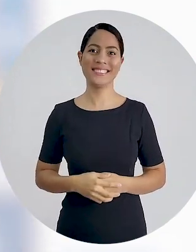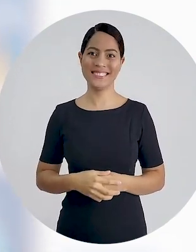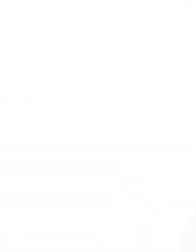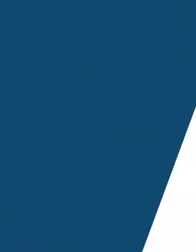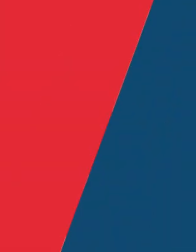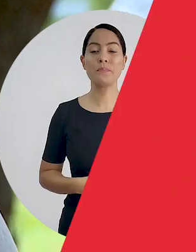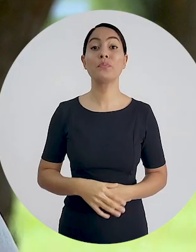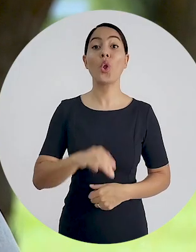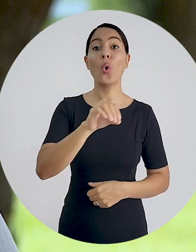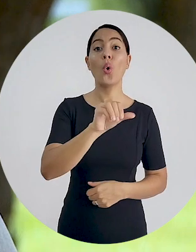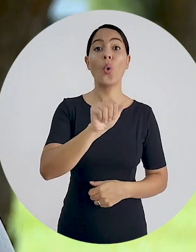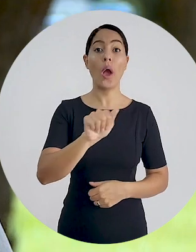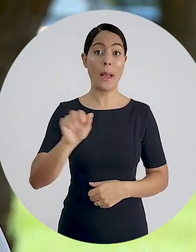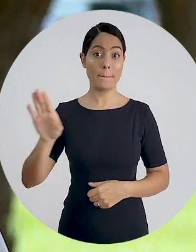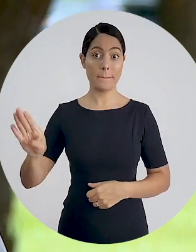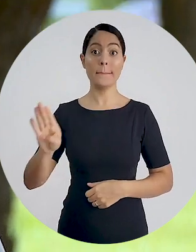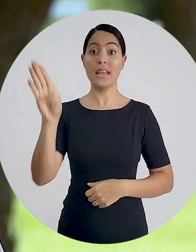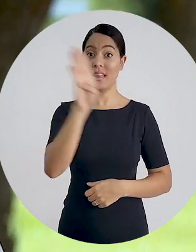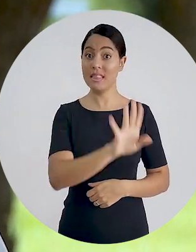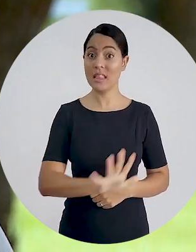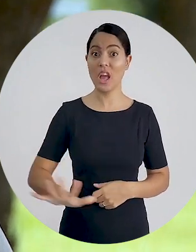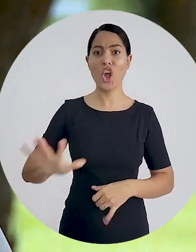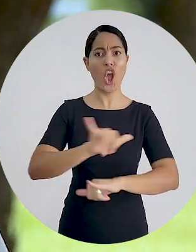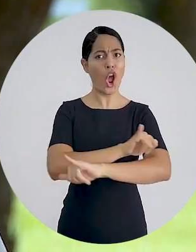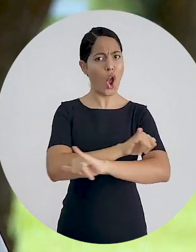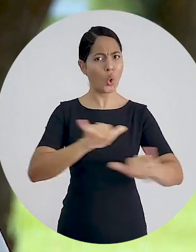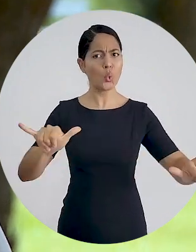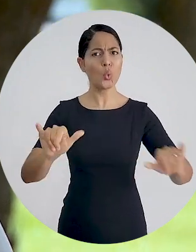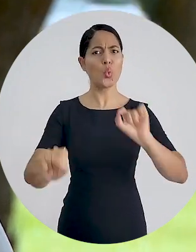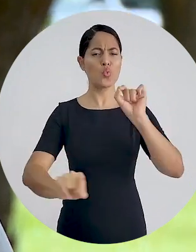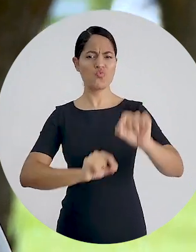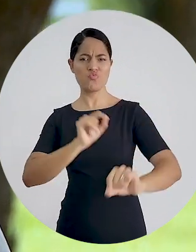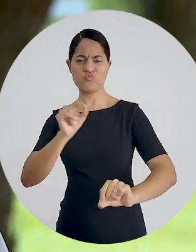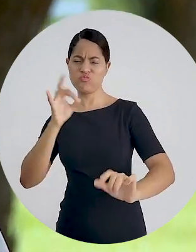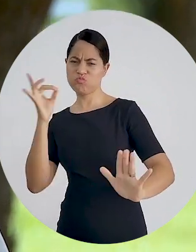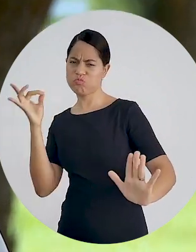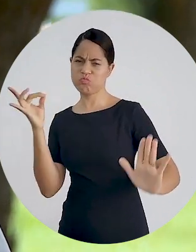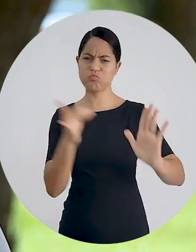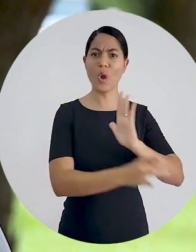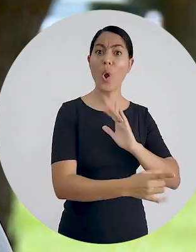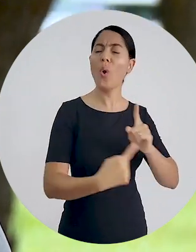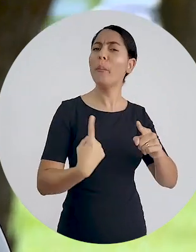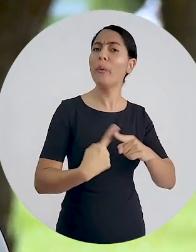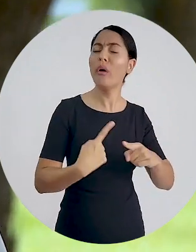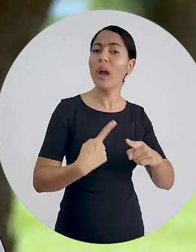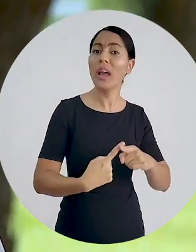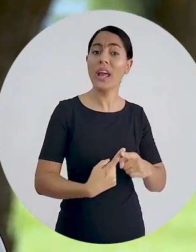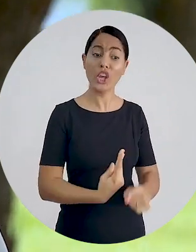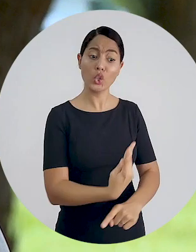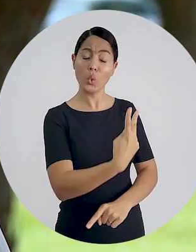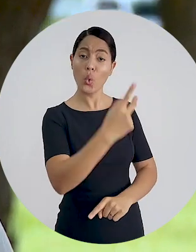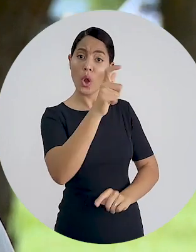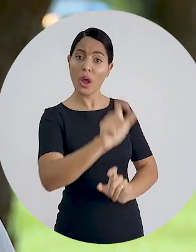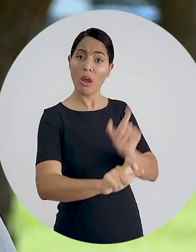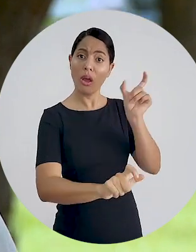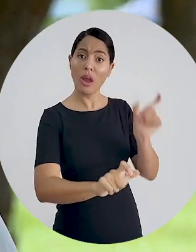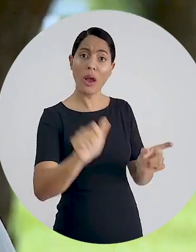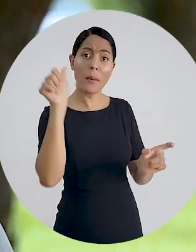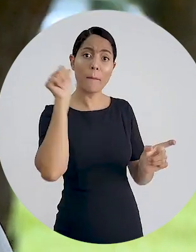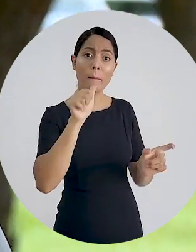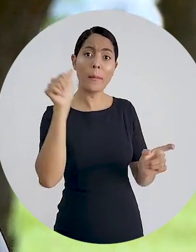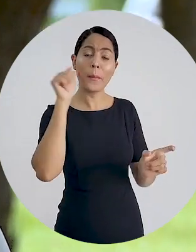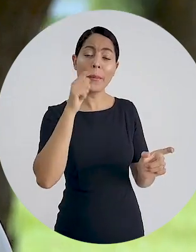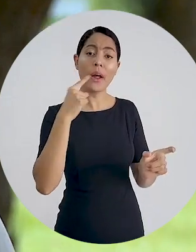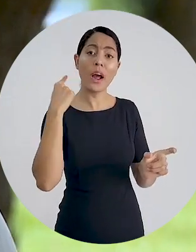Zero. A OAB Nacional repudiou de forma veemente os ataques sofridos por 2 advogadas que teriam sido vítimas